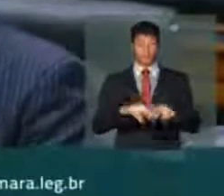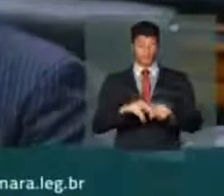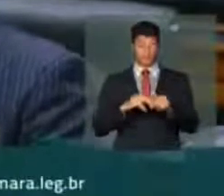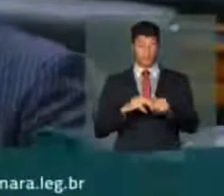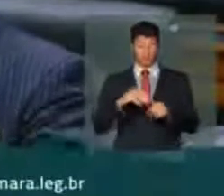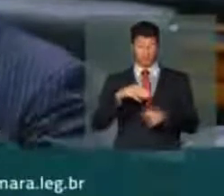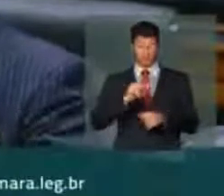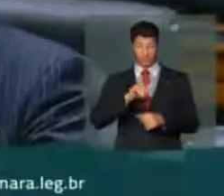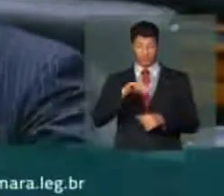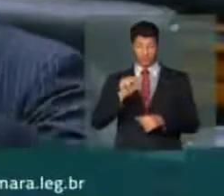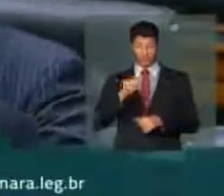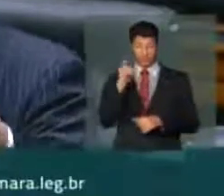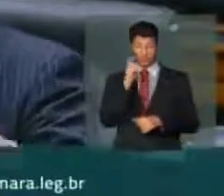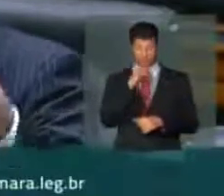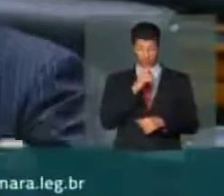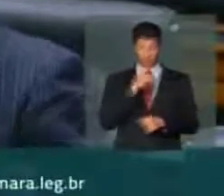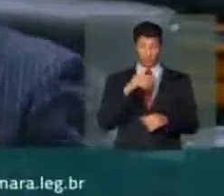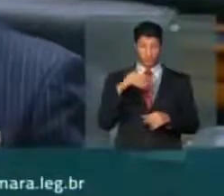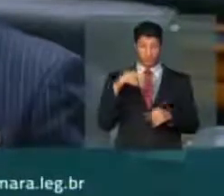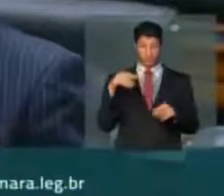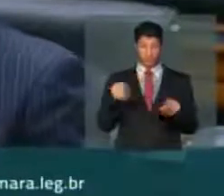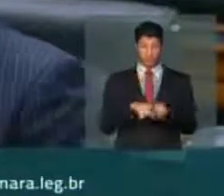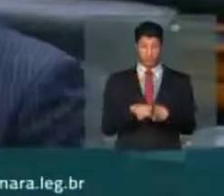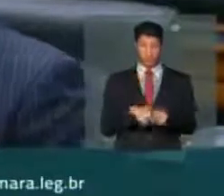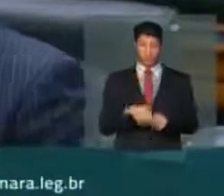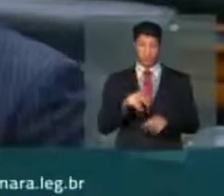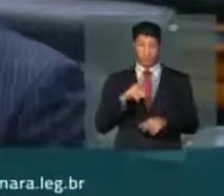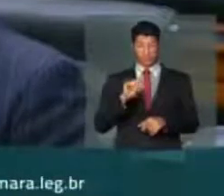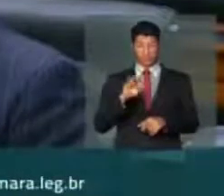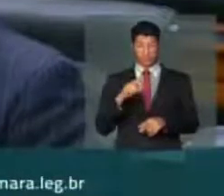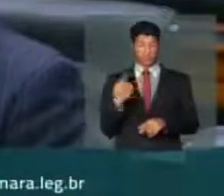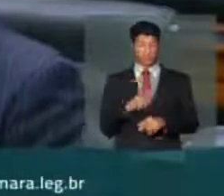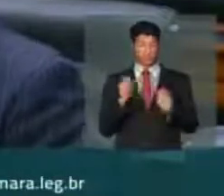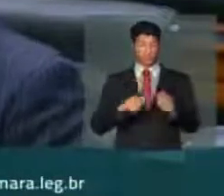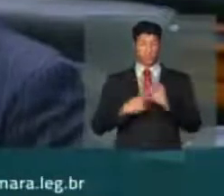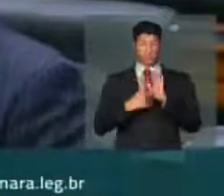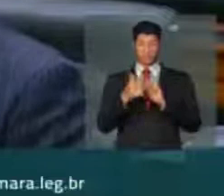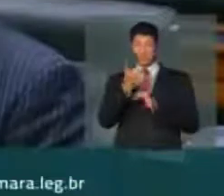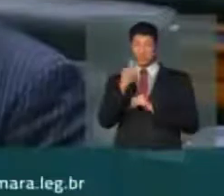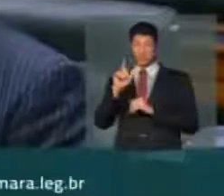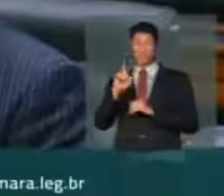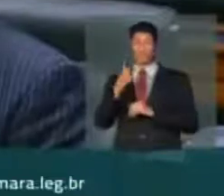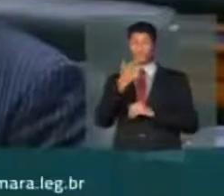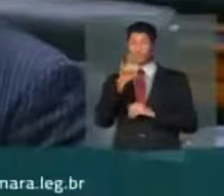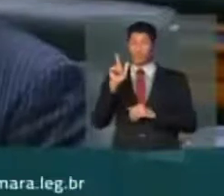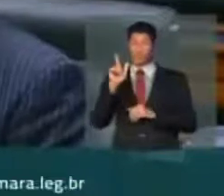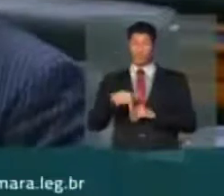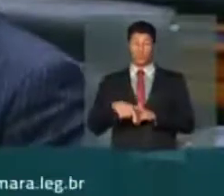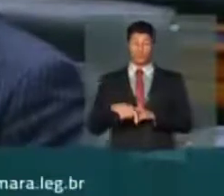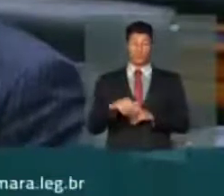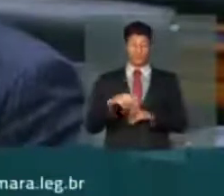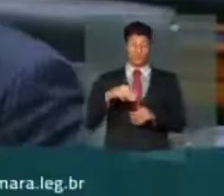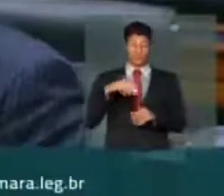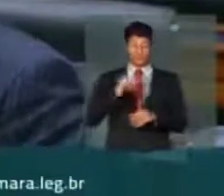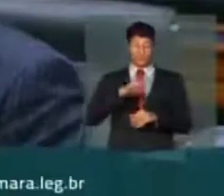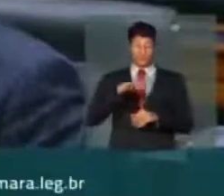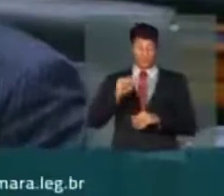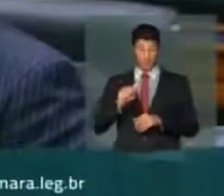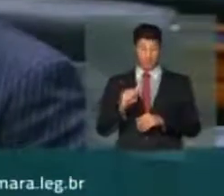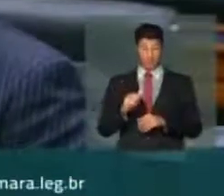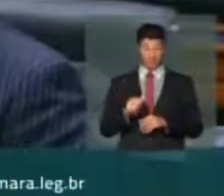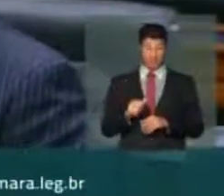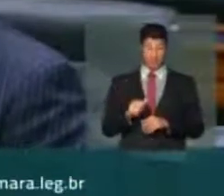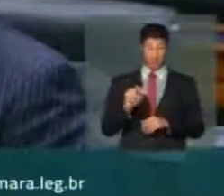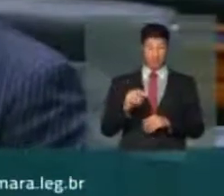da máfia dos médicos das ordens e próteses. E nós precisamos mostrar o outro lado. E o outro lado dessa máfia da ordens e